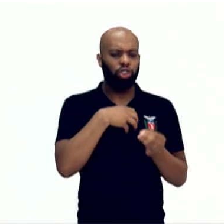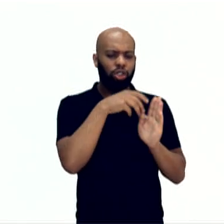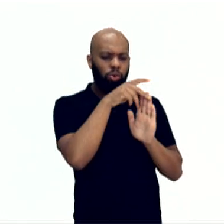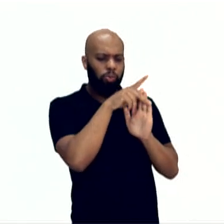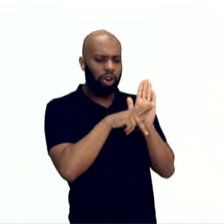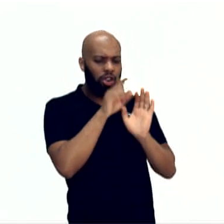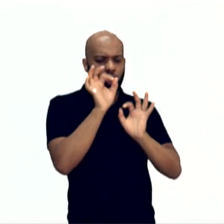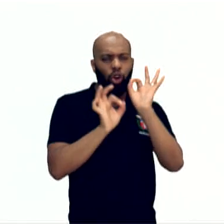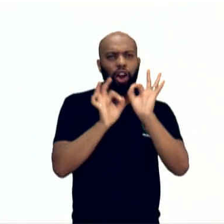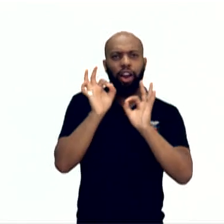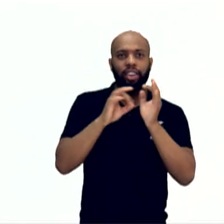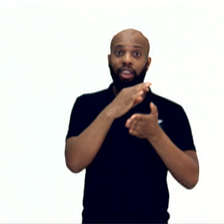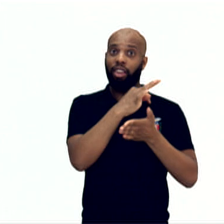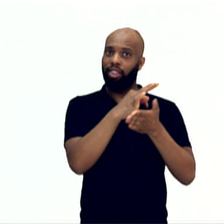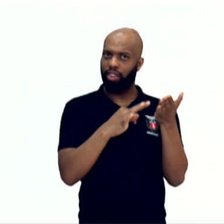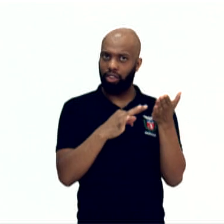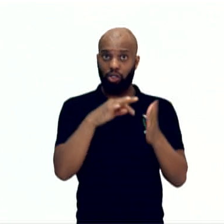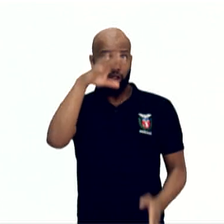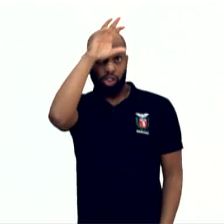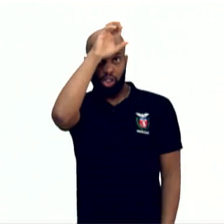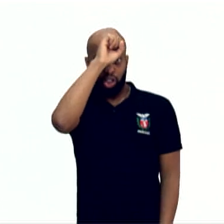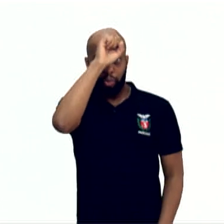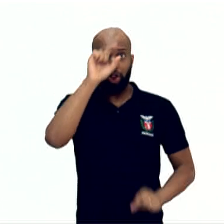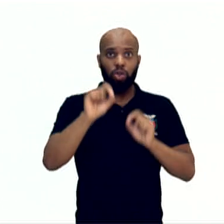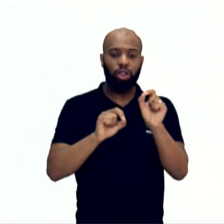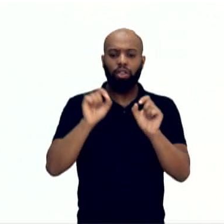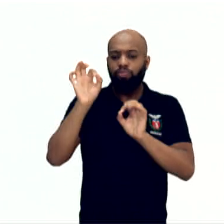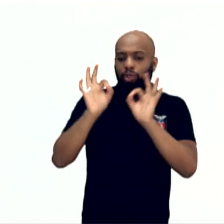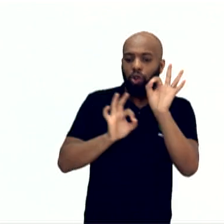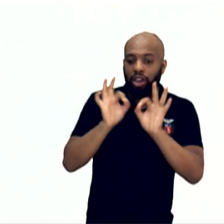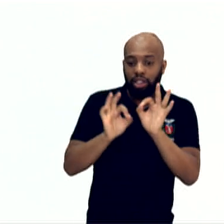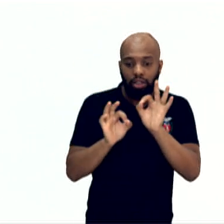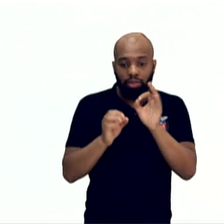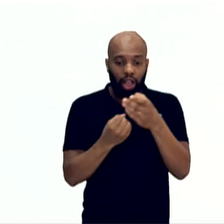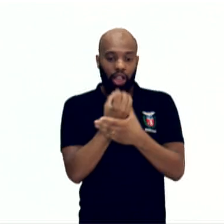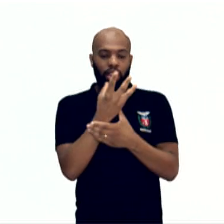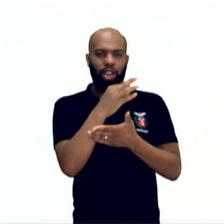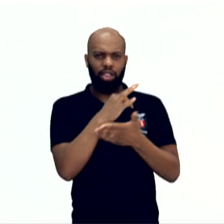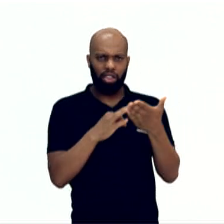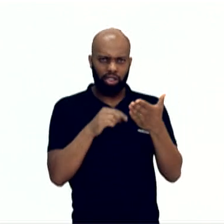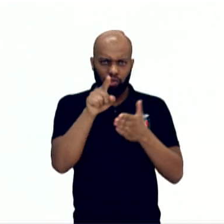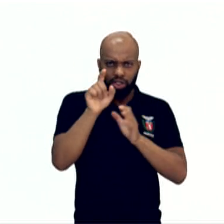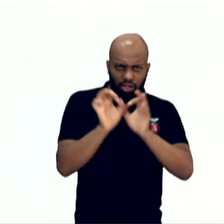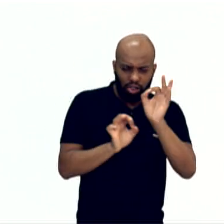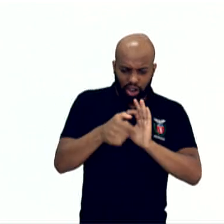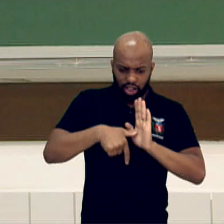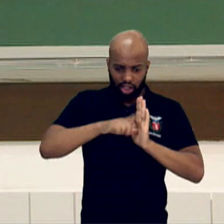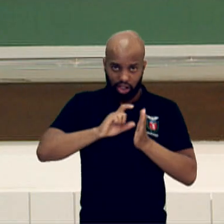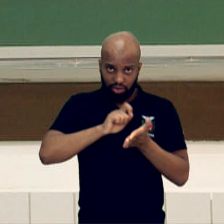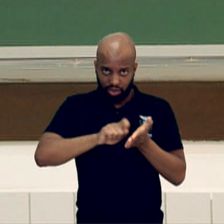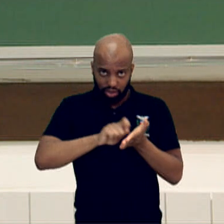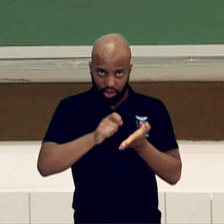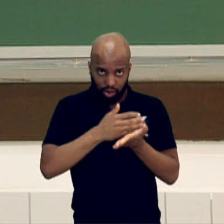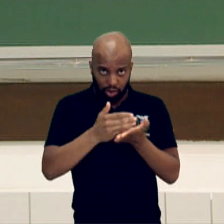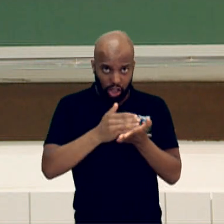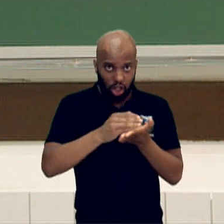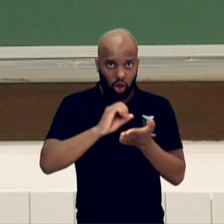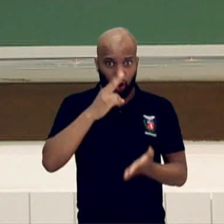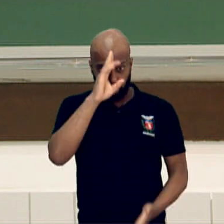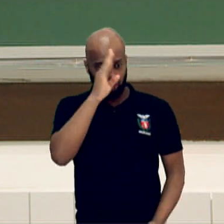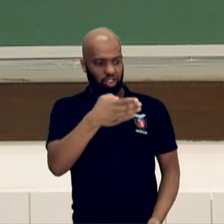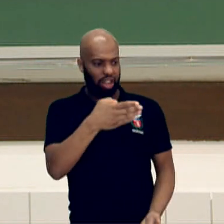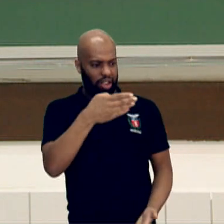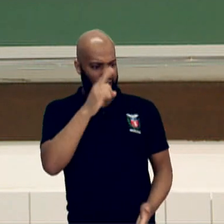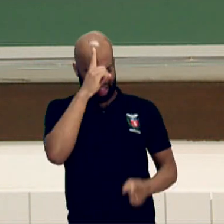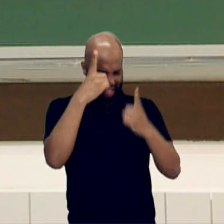de um texto. Nós vamos aprender a planejar um texto. Vocês planejam quando vocês vão escrever? Será? Ou escreve assim o que